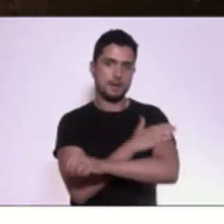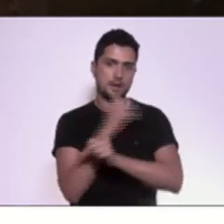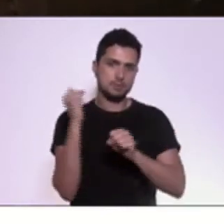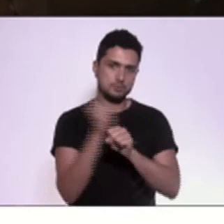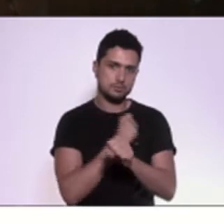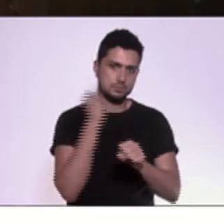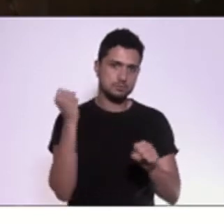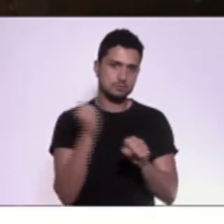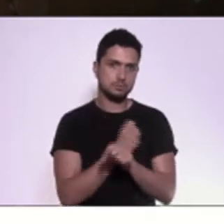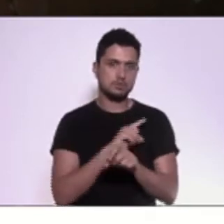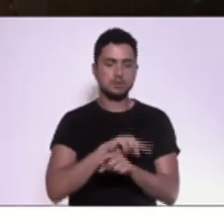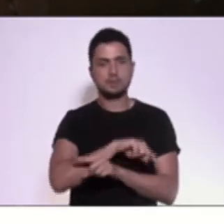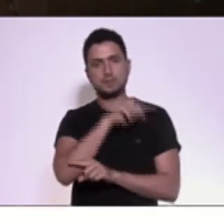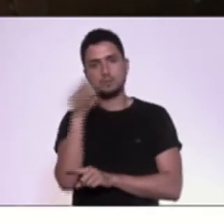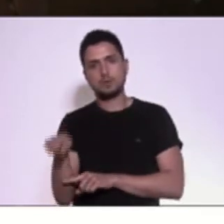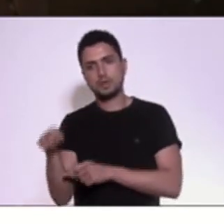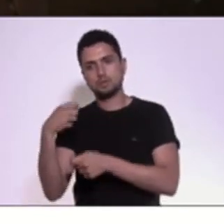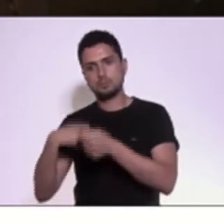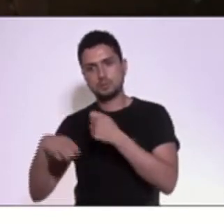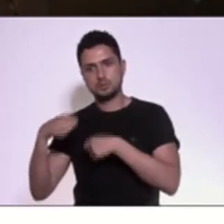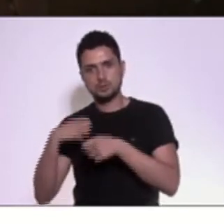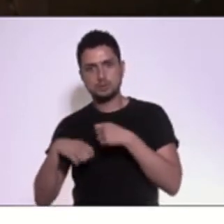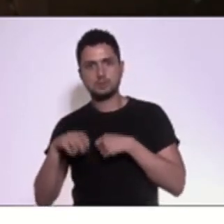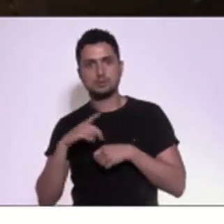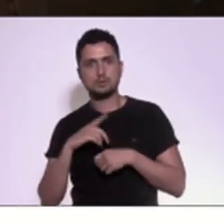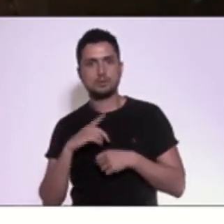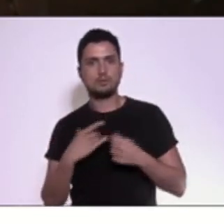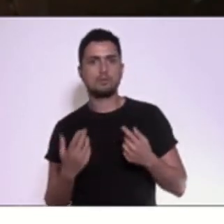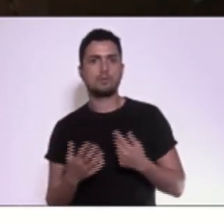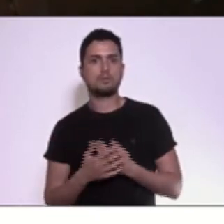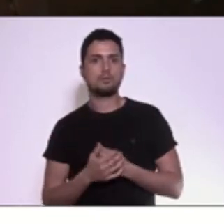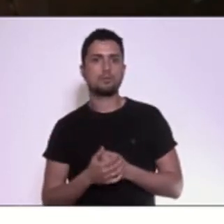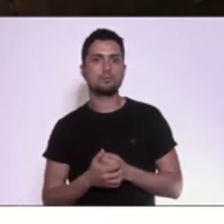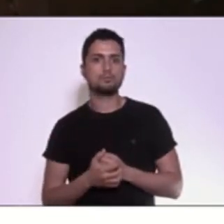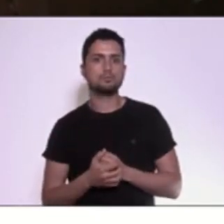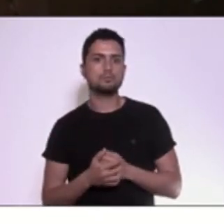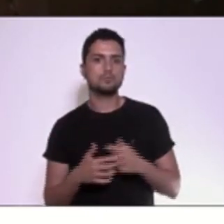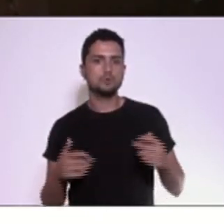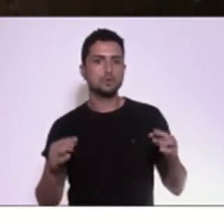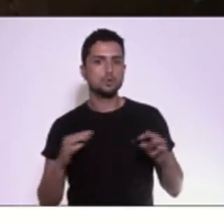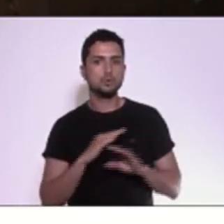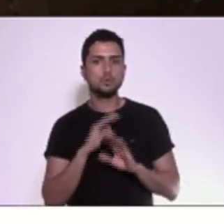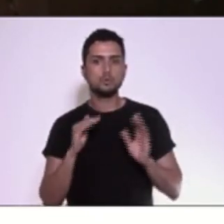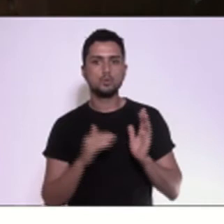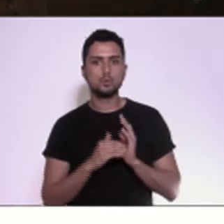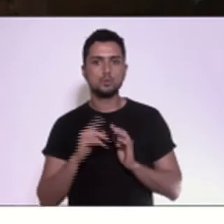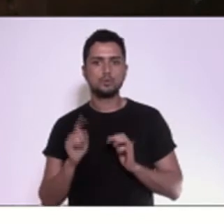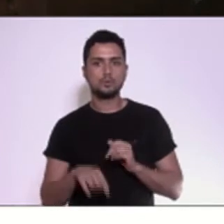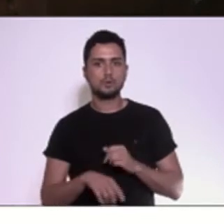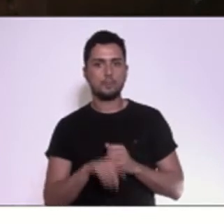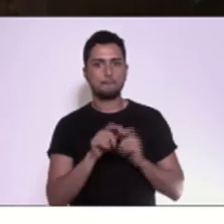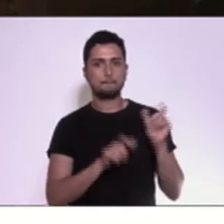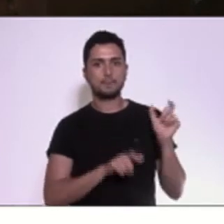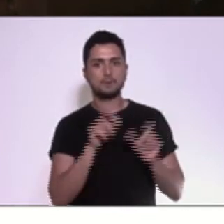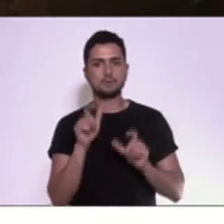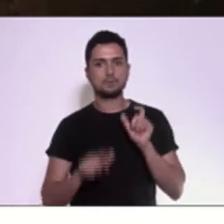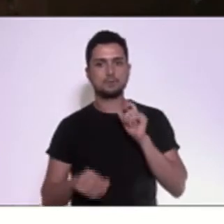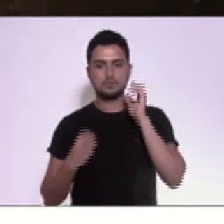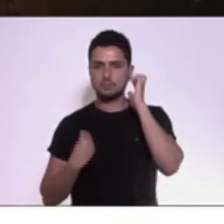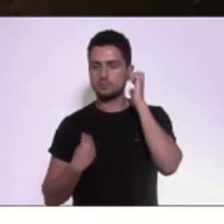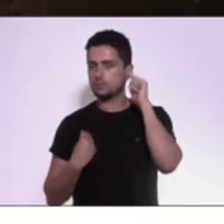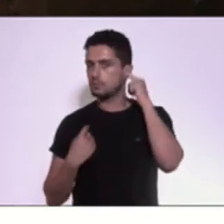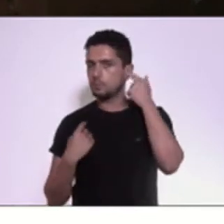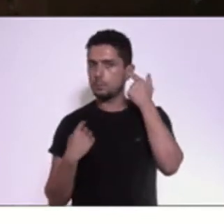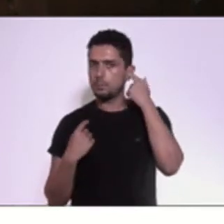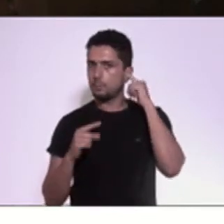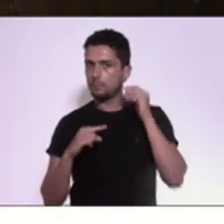a fase técnica e com expertise técnico, para toda a cadeia produtora de